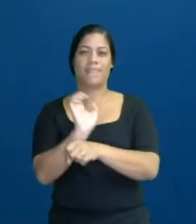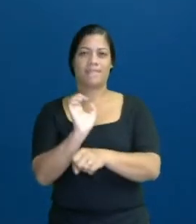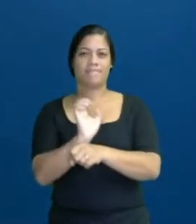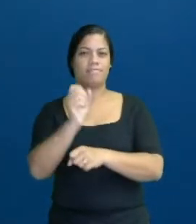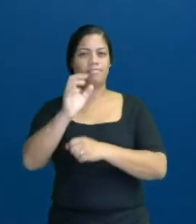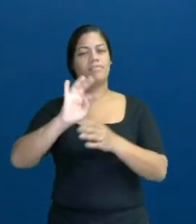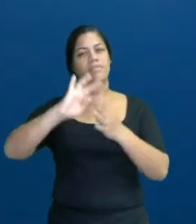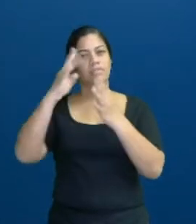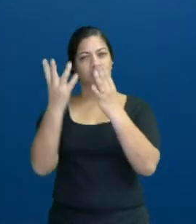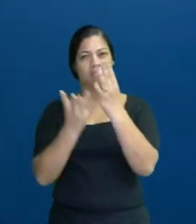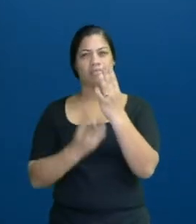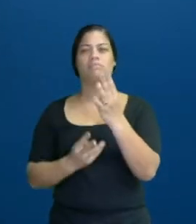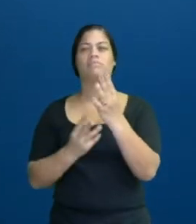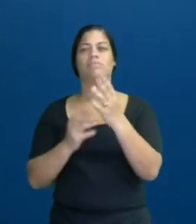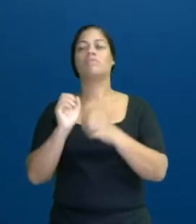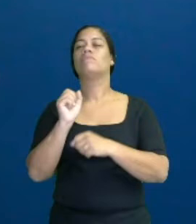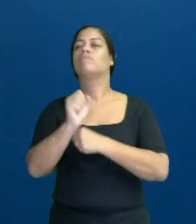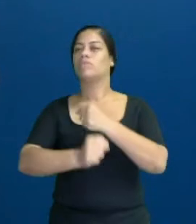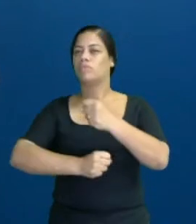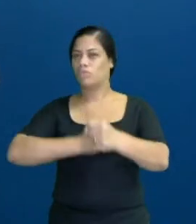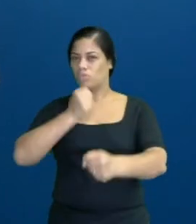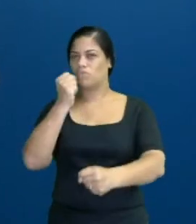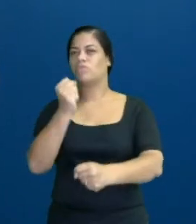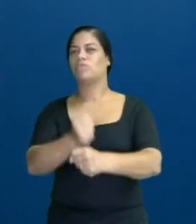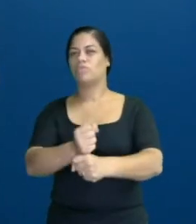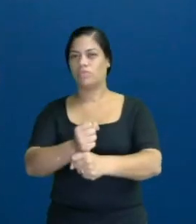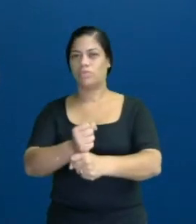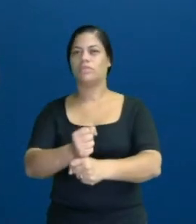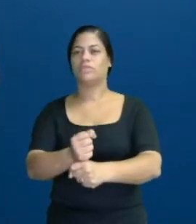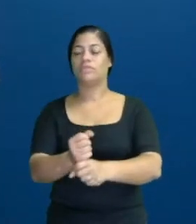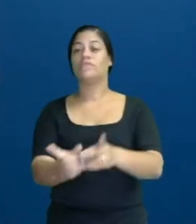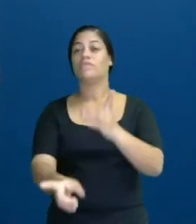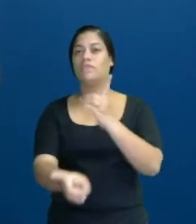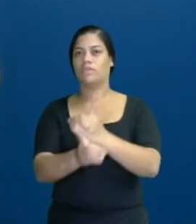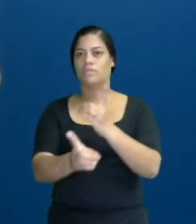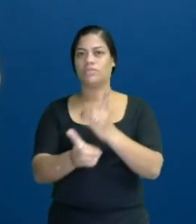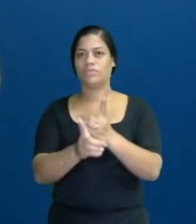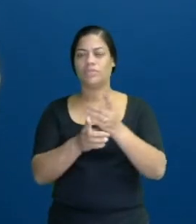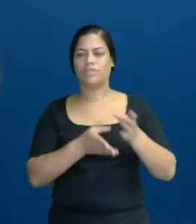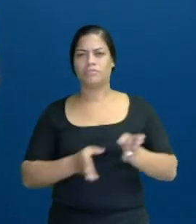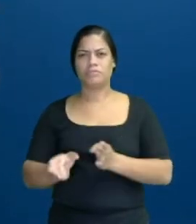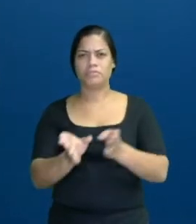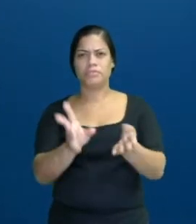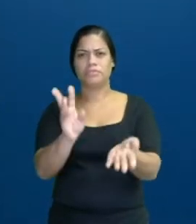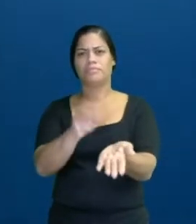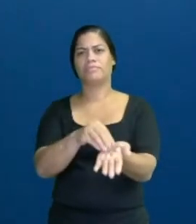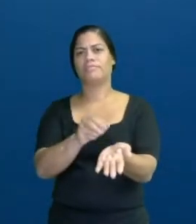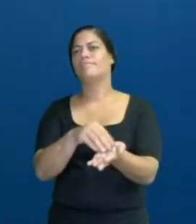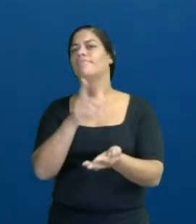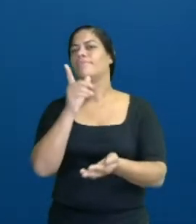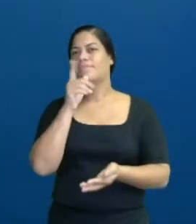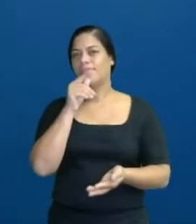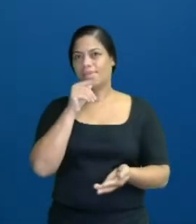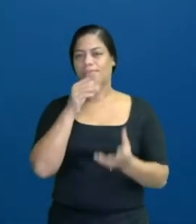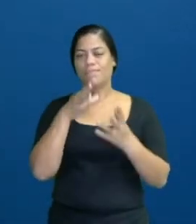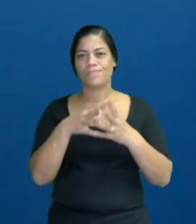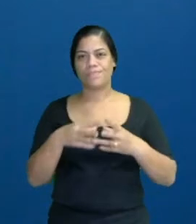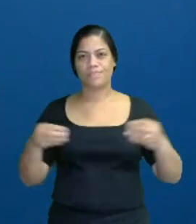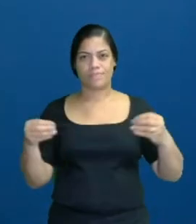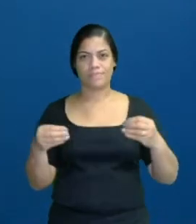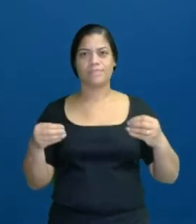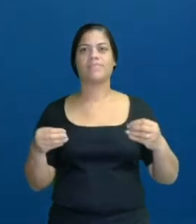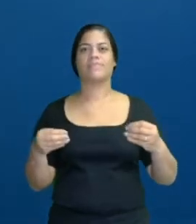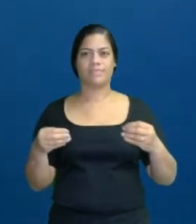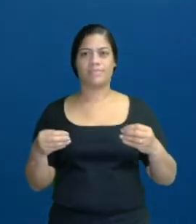ano, dependendo do período do ano, a gente sim vai encontrar o leito dele seco, sem água nenhuma. São aqueles